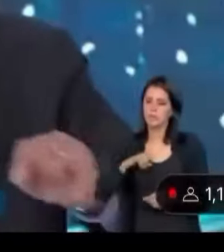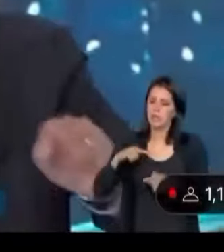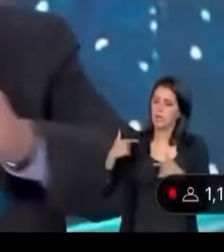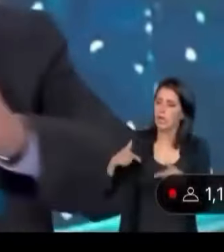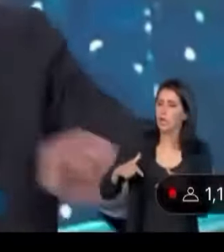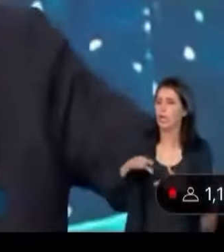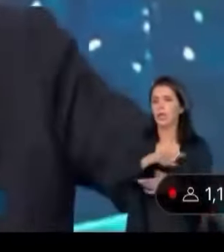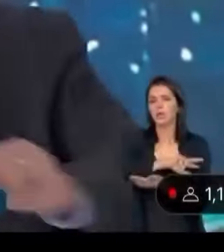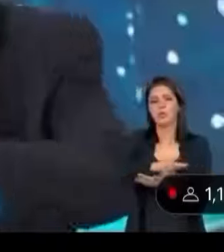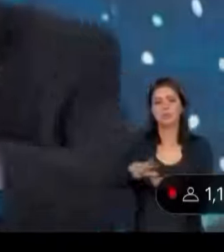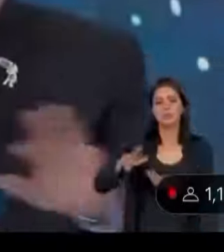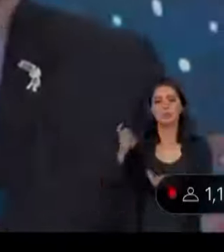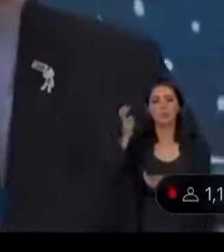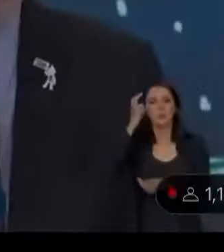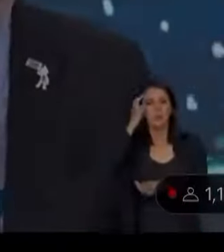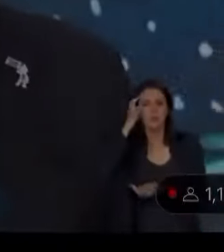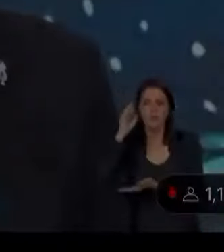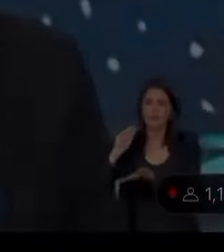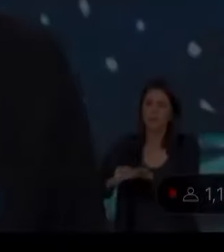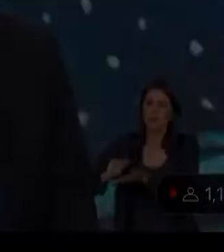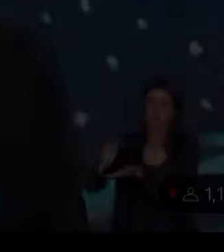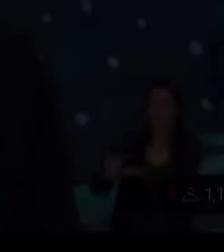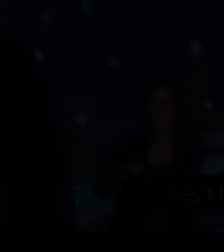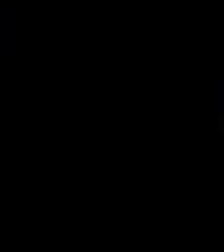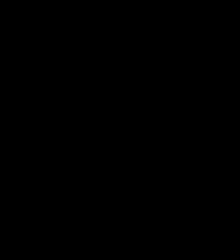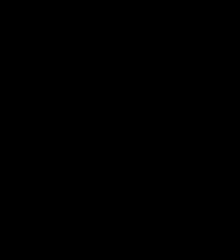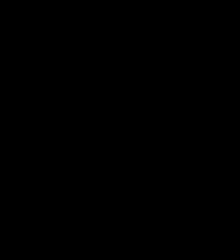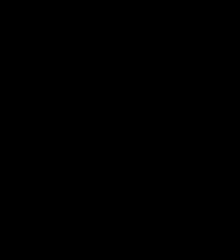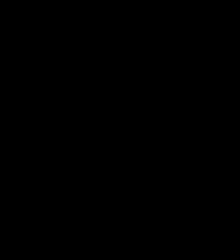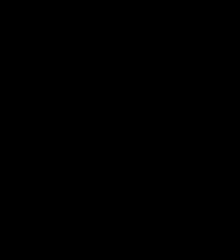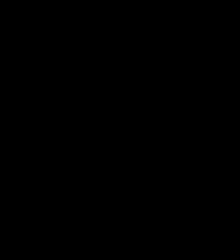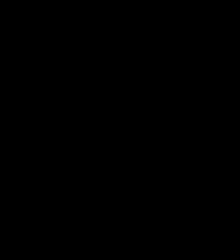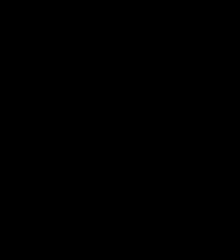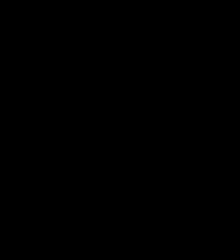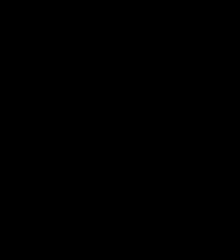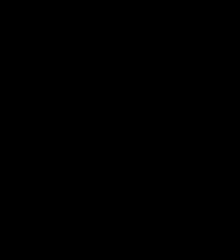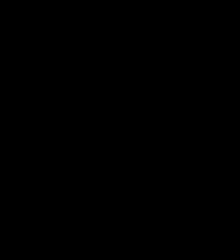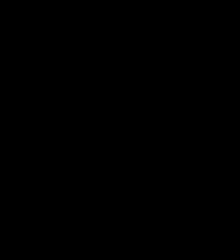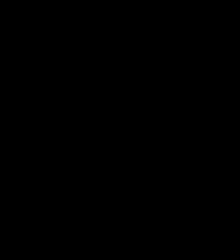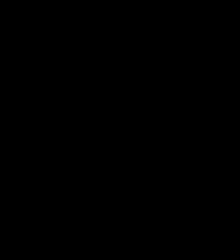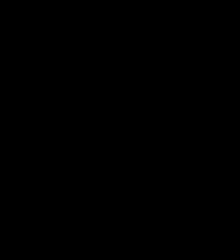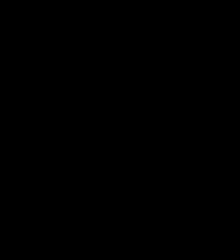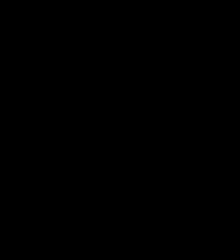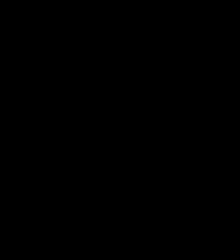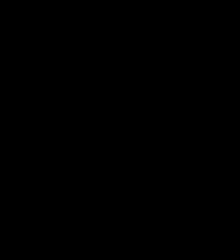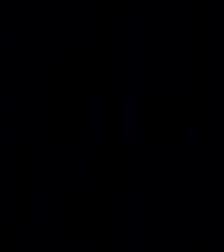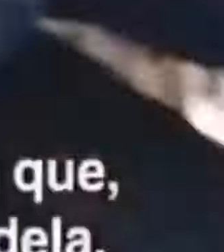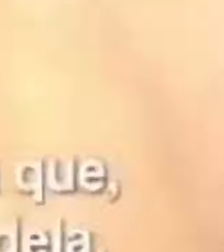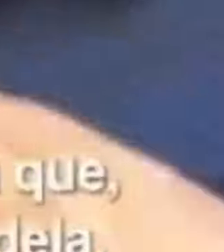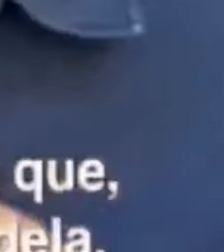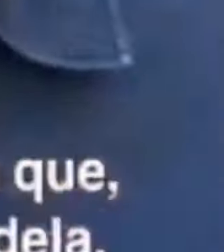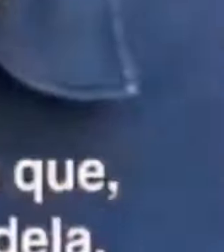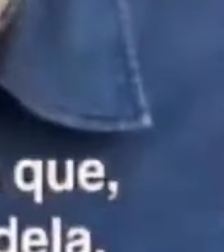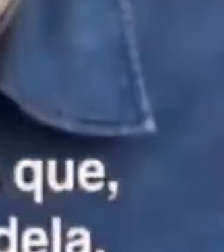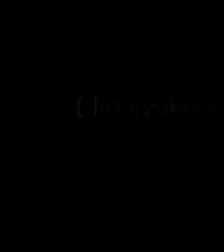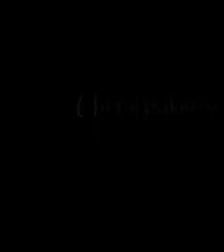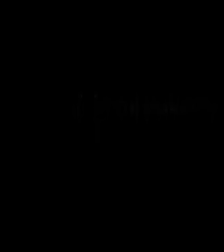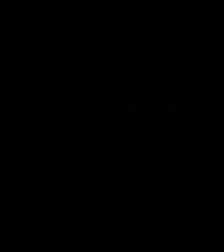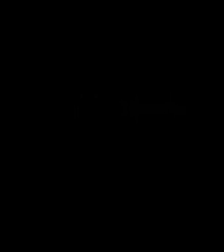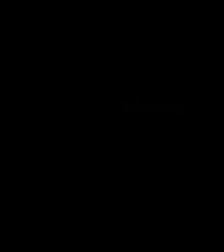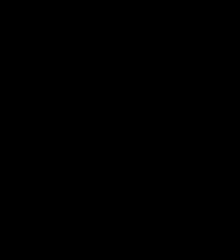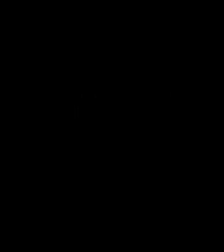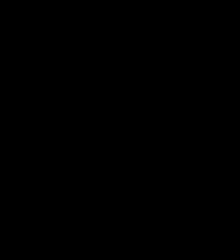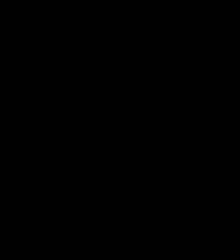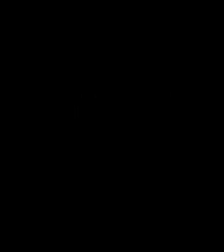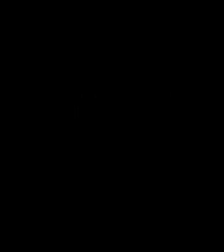cultural em todos os quadrantes do nosso território. É uma abóbora.